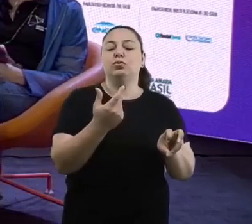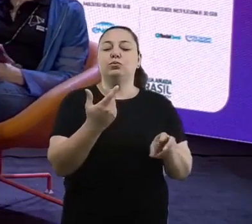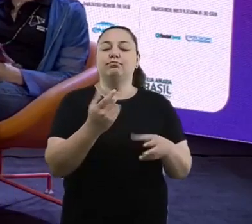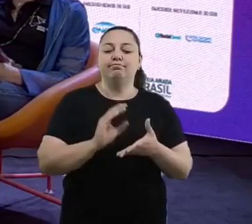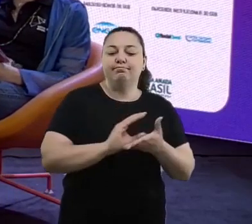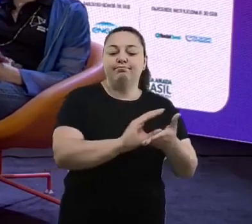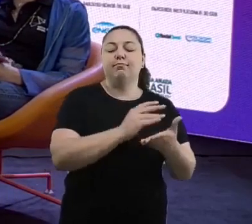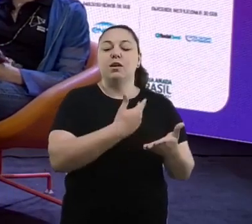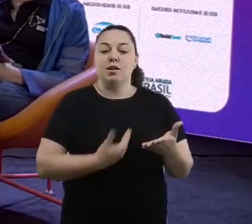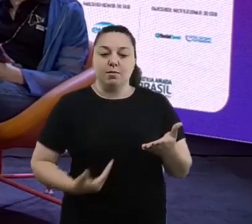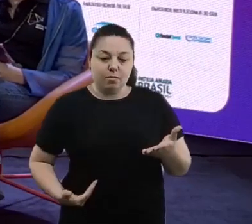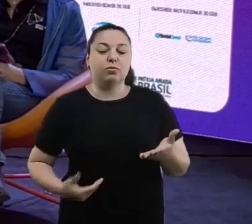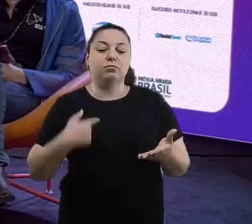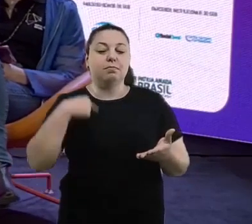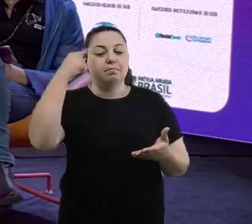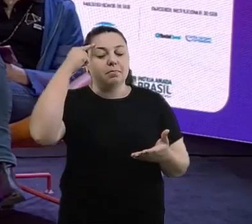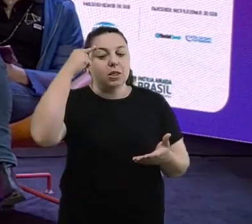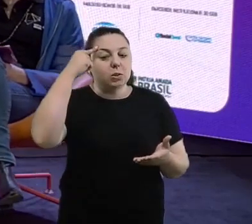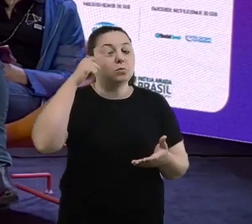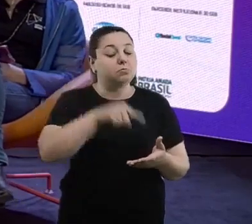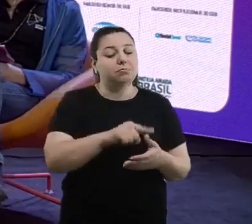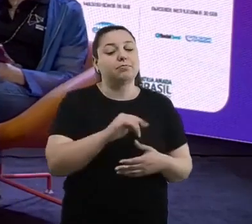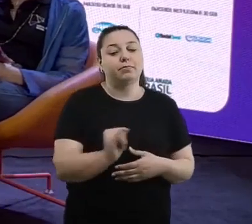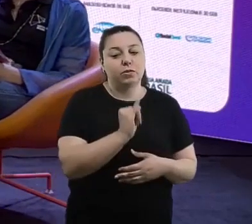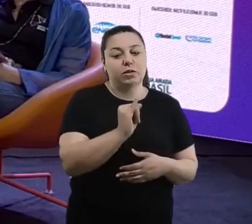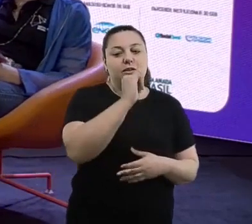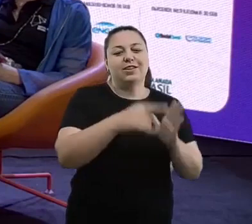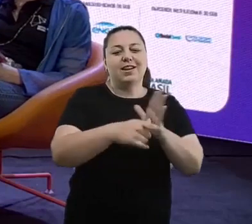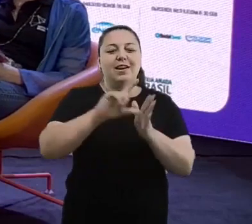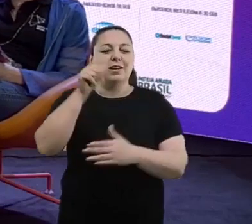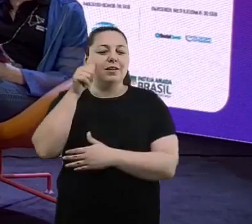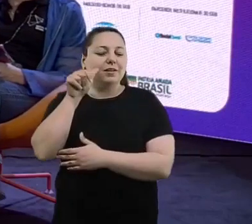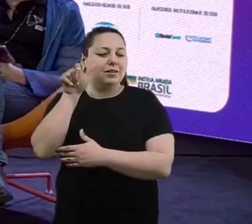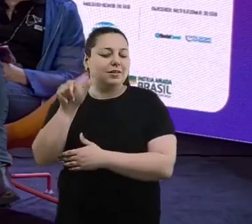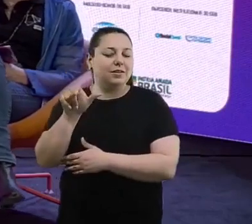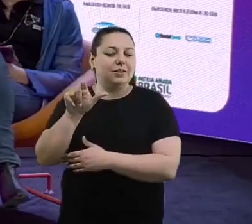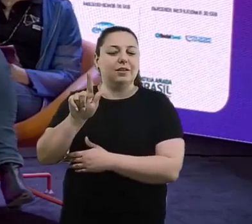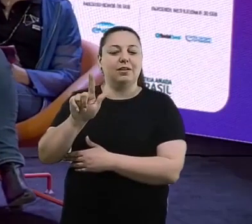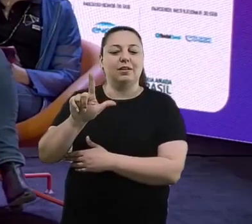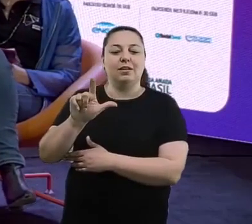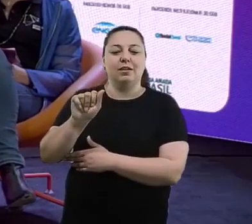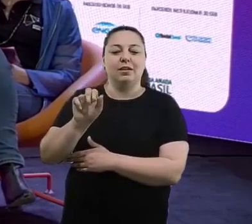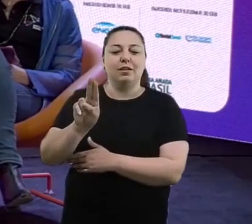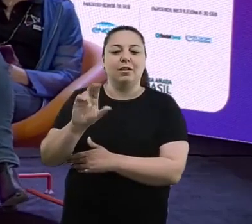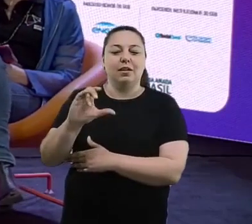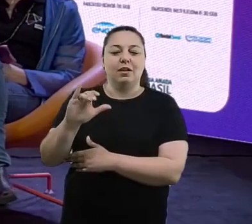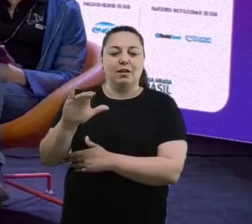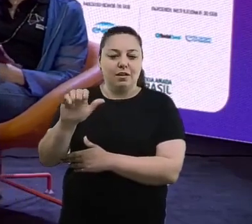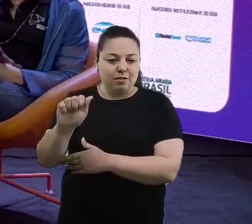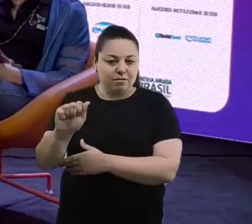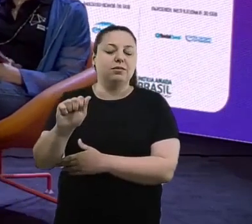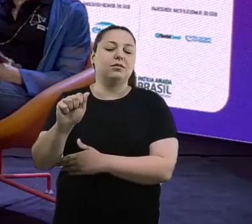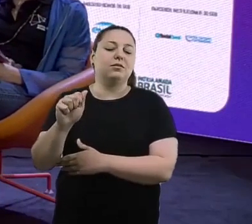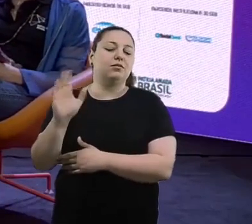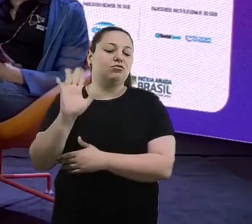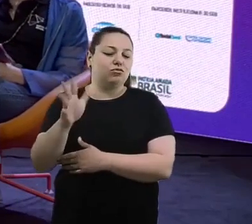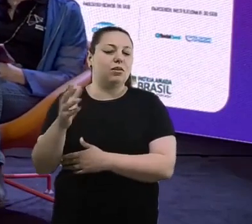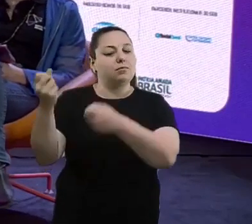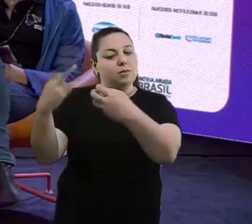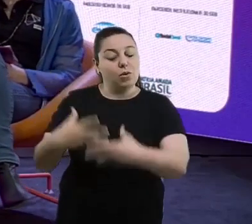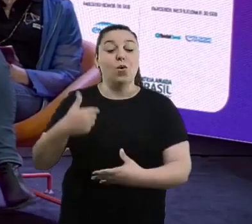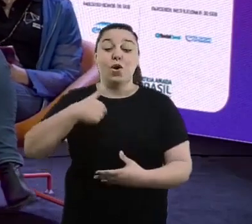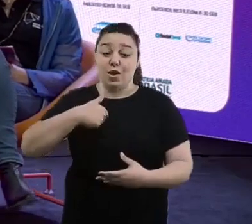sempre foi fundamental. Como a Glaucia aqui colocou, eu também já fui gestora pública, já fui secretária de Estado, eu sei o quão